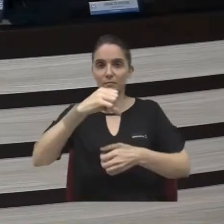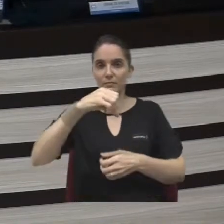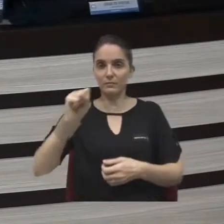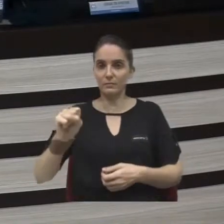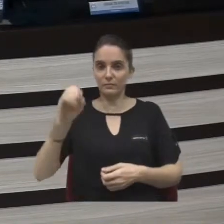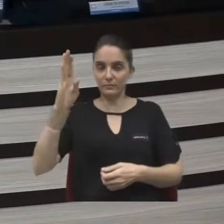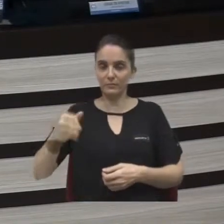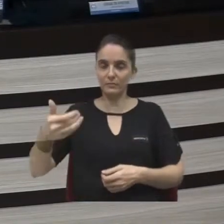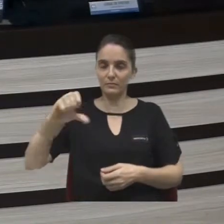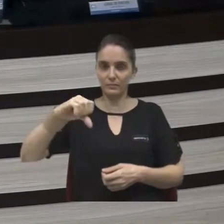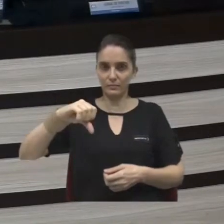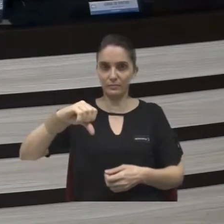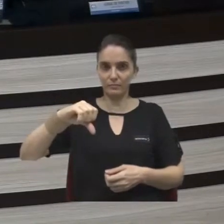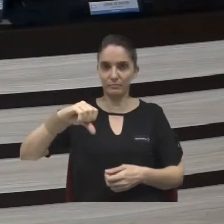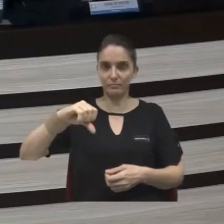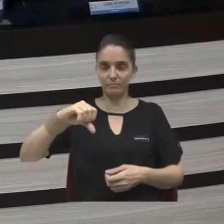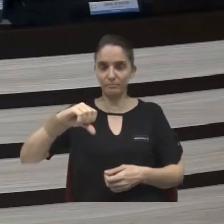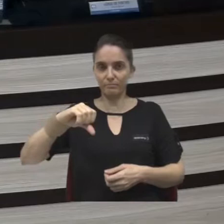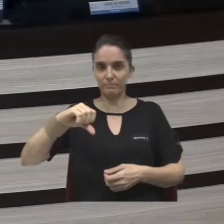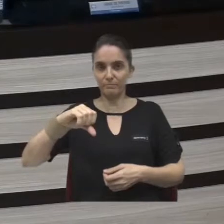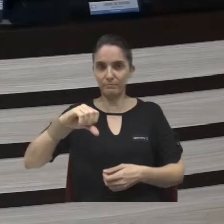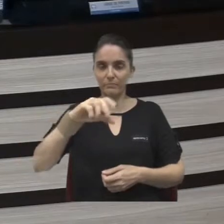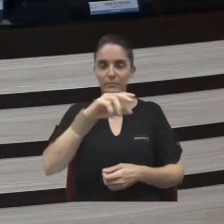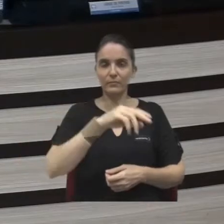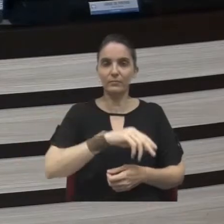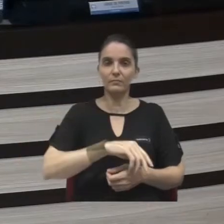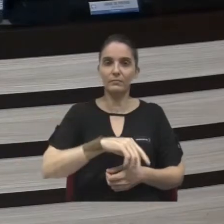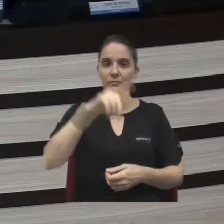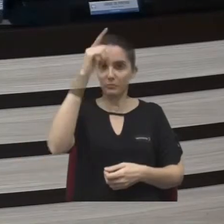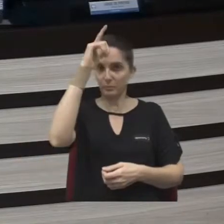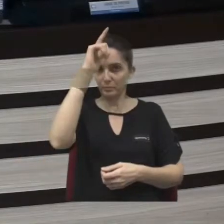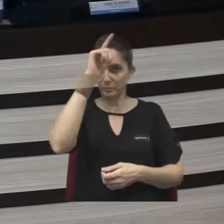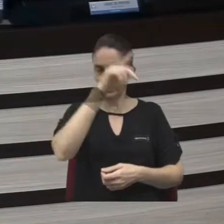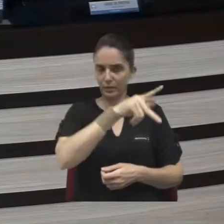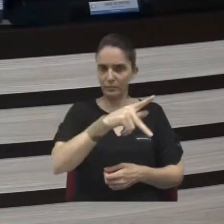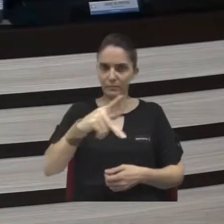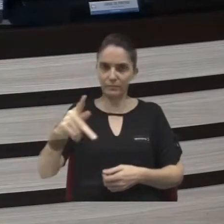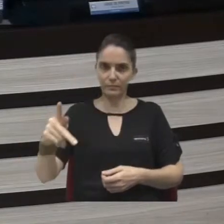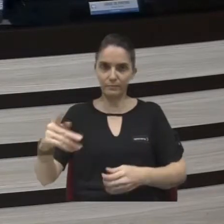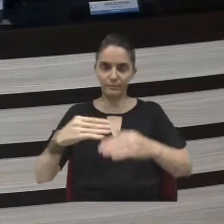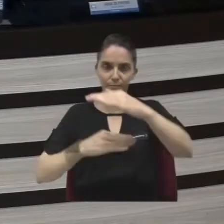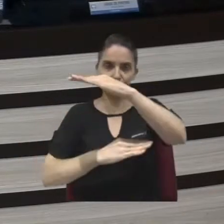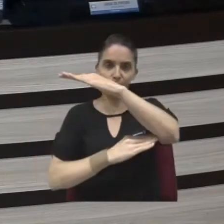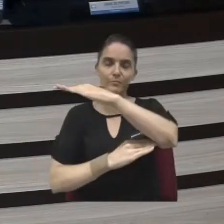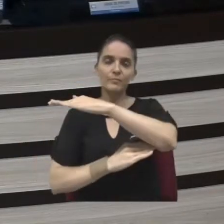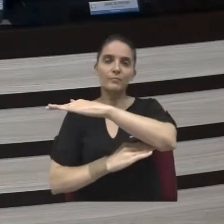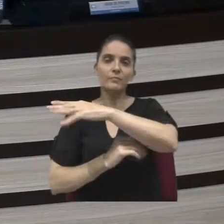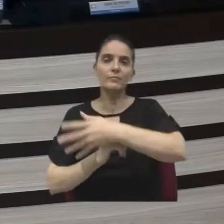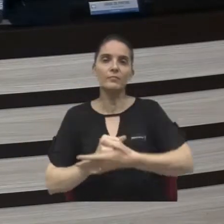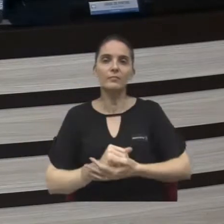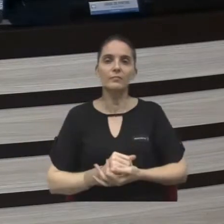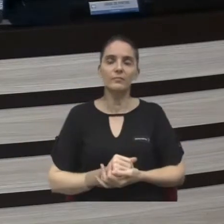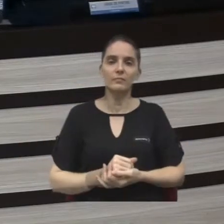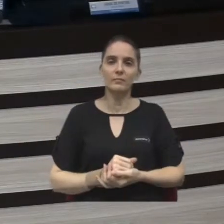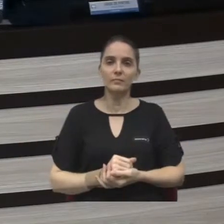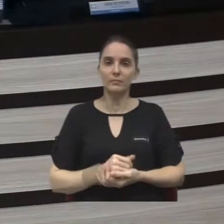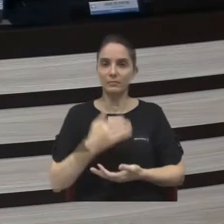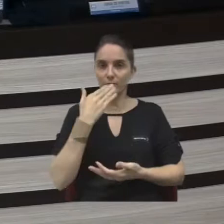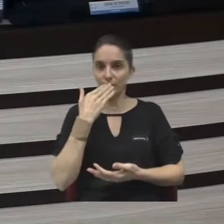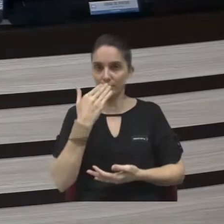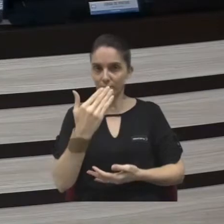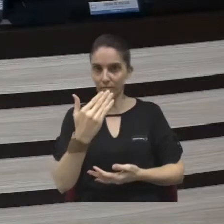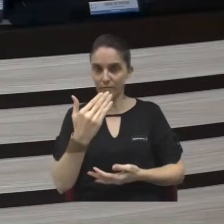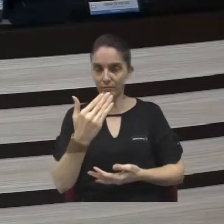98/2019, excelentíssimo senhor Sidney Pascotto, presidente da Câmara Municipal. Tem ilustre presença de Vossa Excelência, com fundamento no